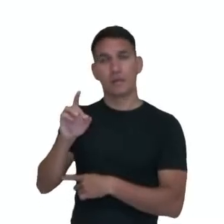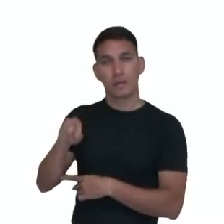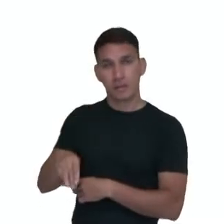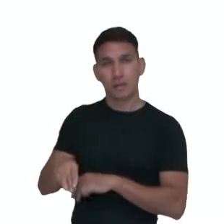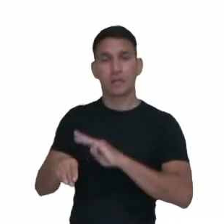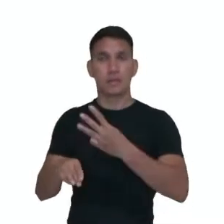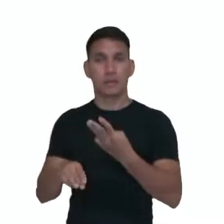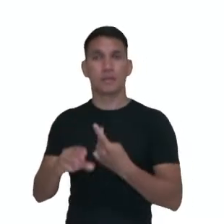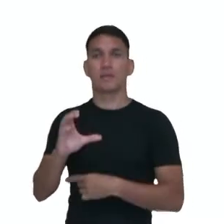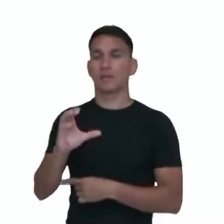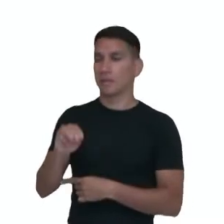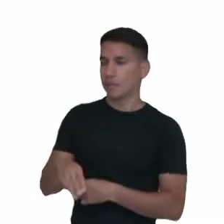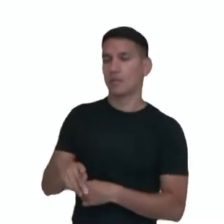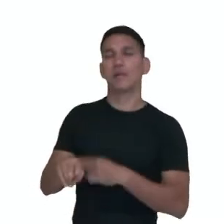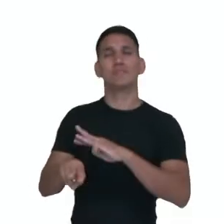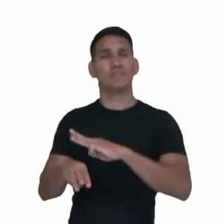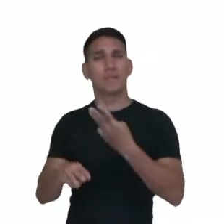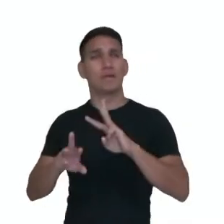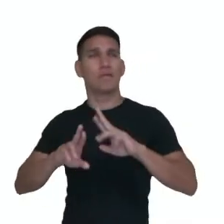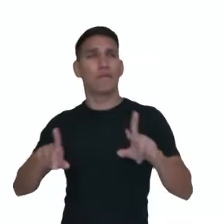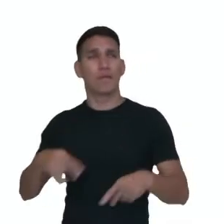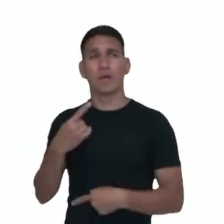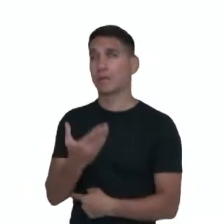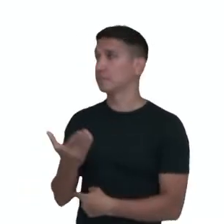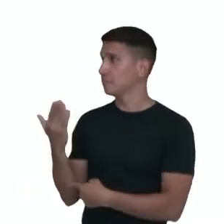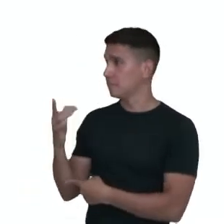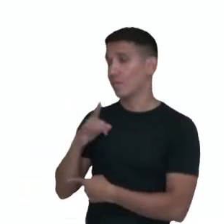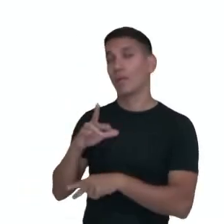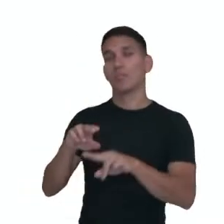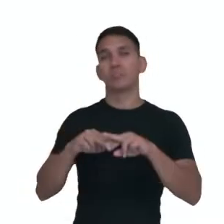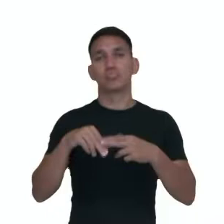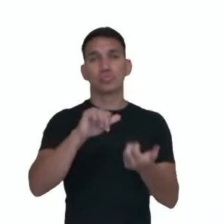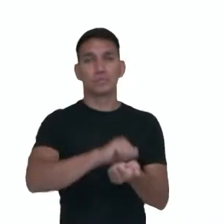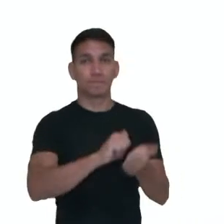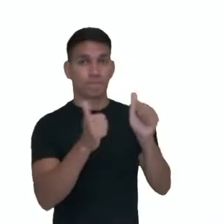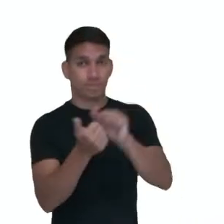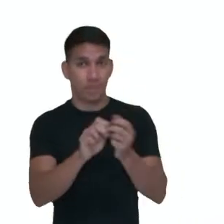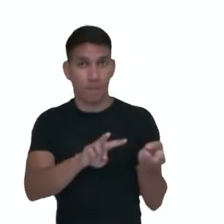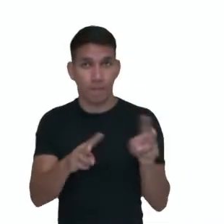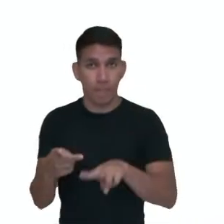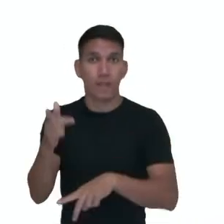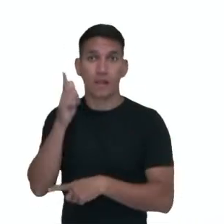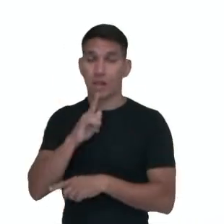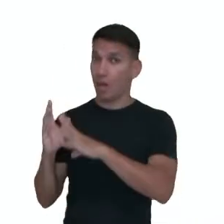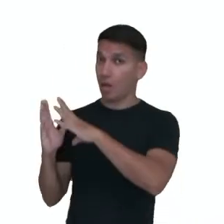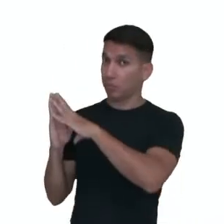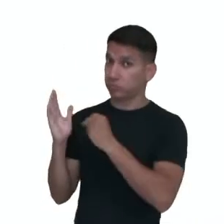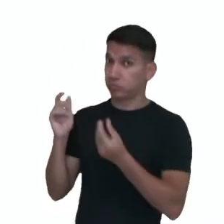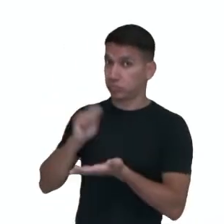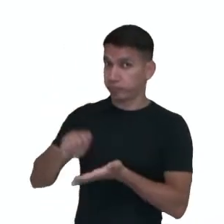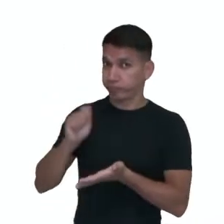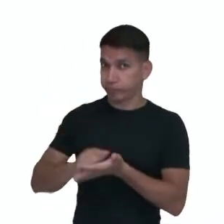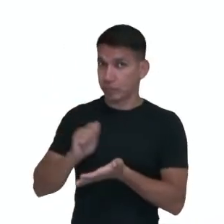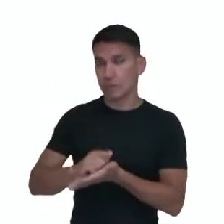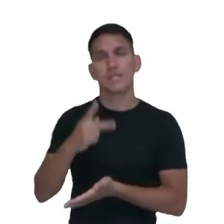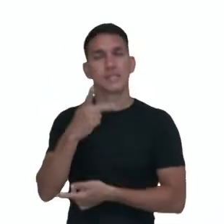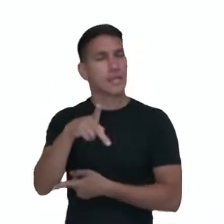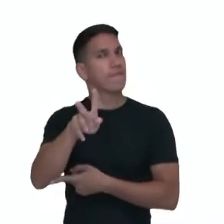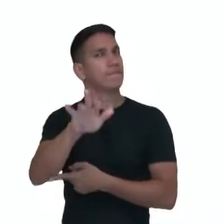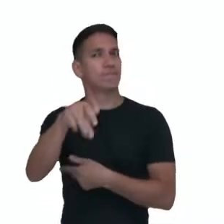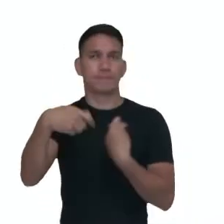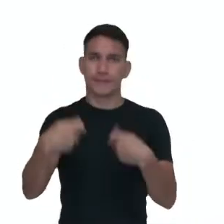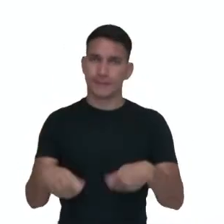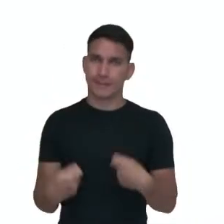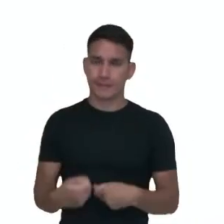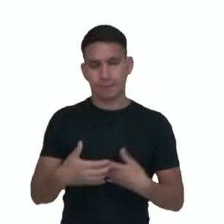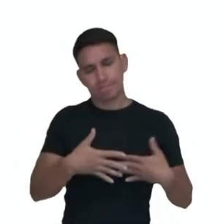cúbico e milímetro cúbico. E aí, a gente tem essa conversão bem interessante aí para estar anotada do caderno, porque a gente vai precisar dela